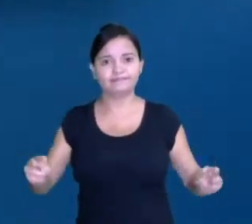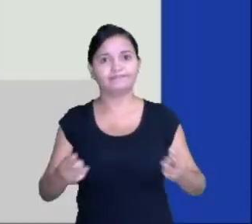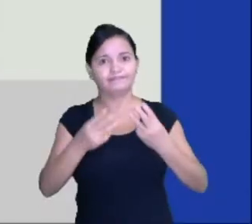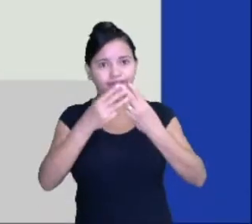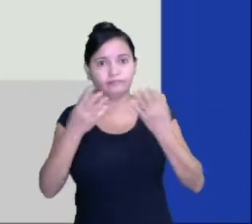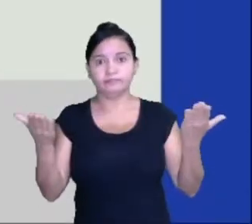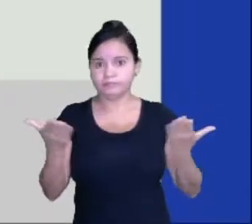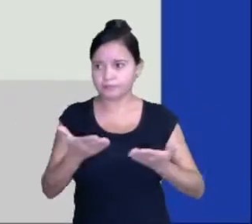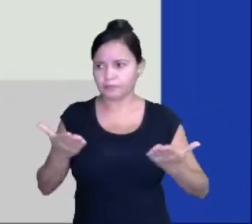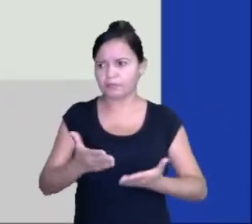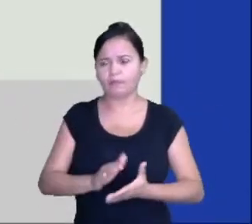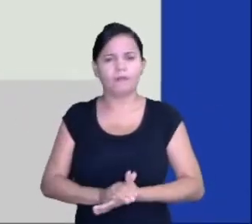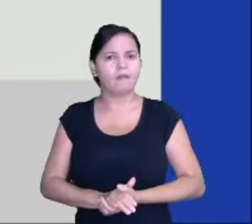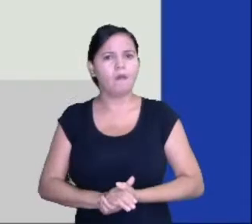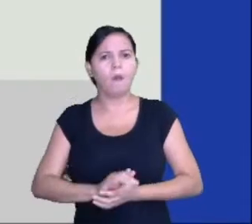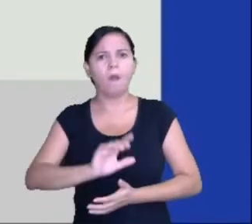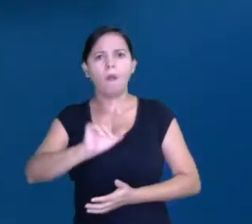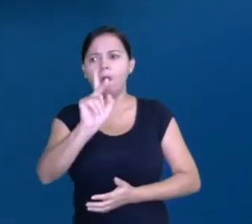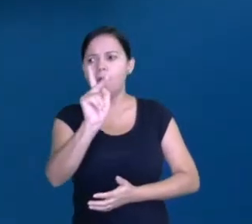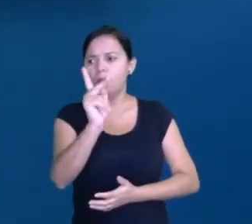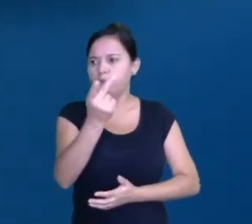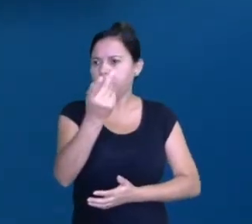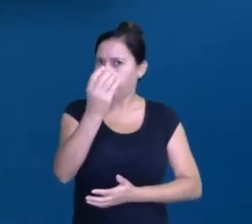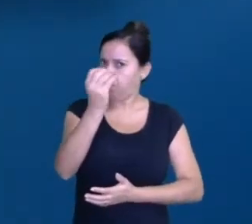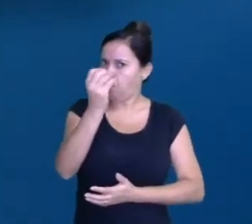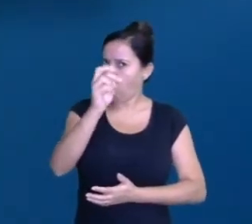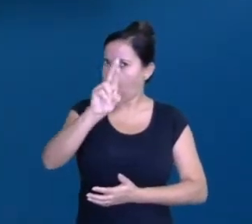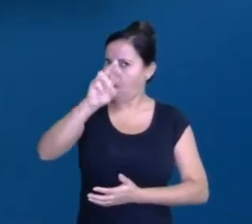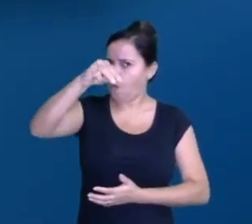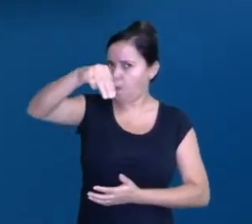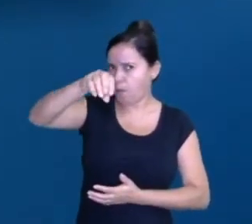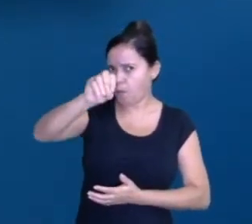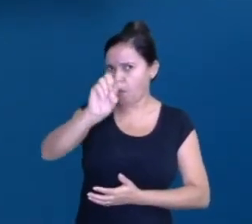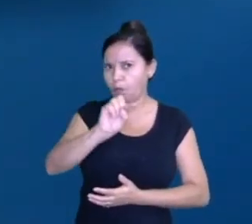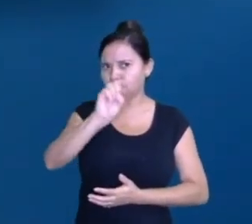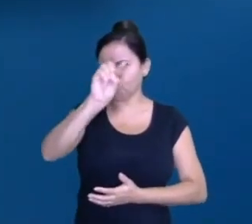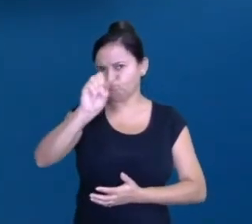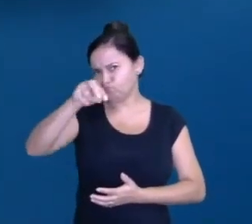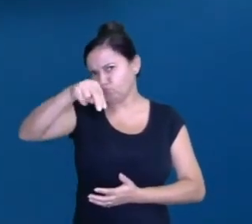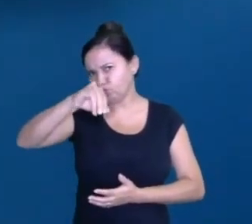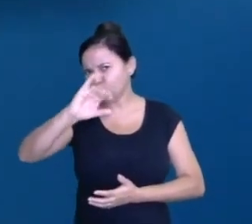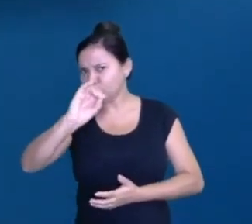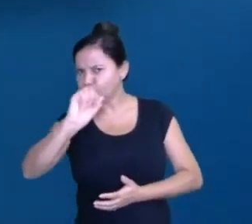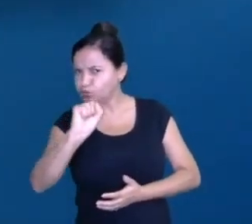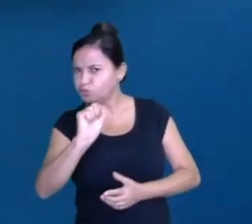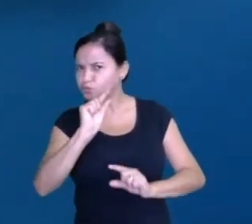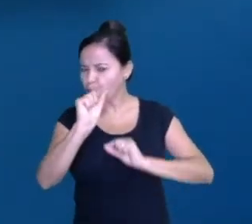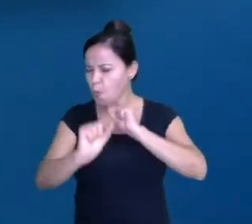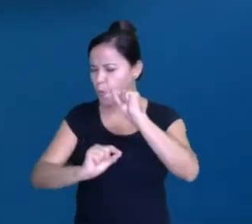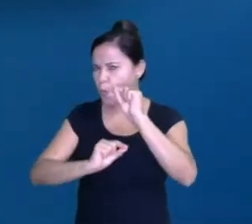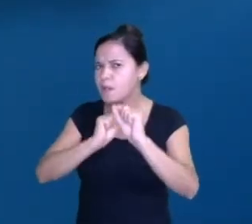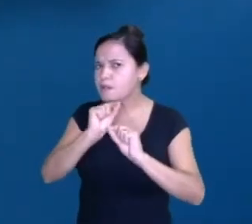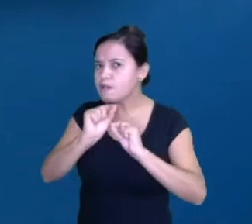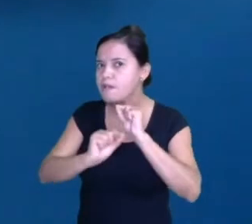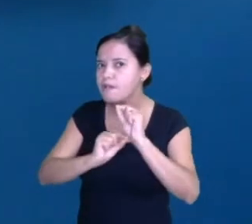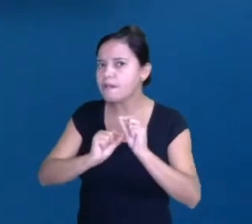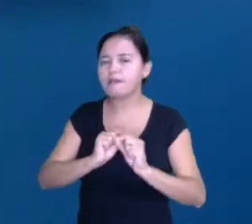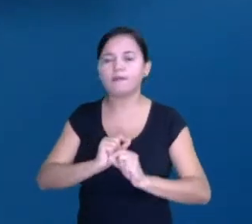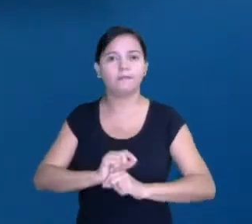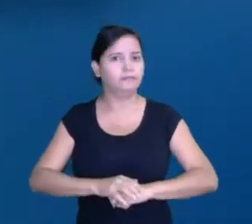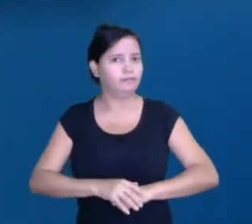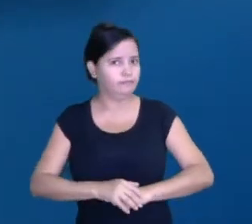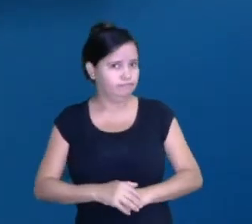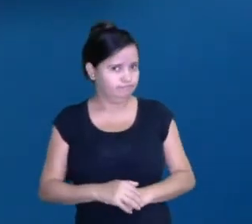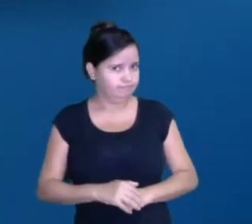gente vai falar agora o que são hormônios. Hormônios, gente, de uma forma bem simples, bem didática, bem pedagógica, são